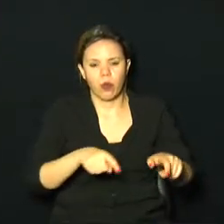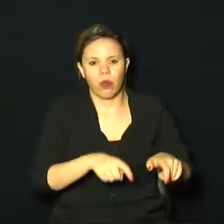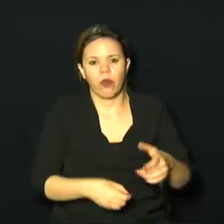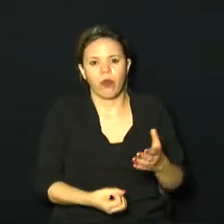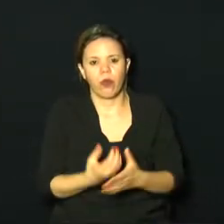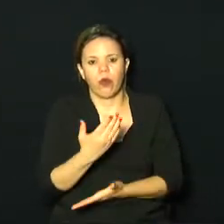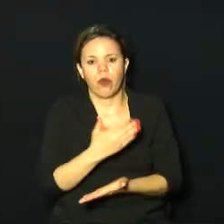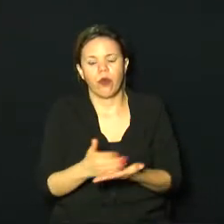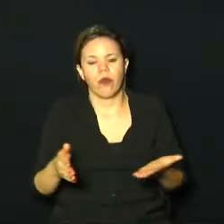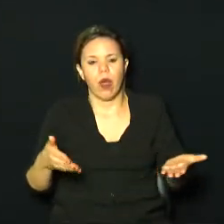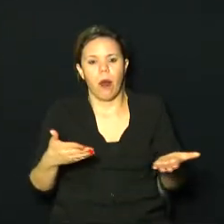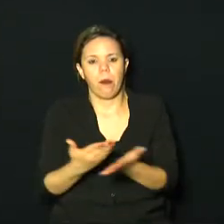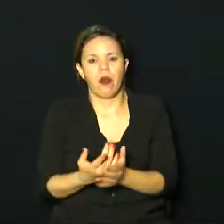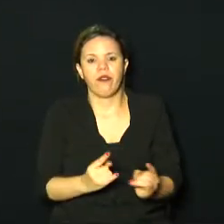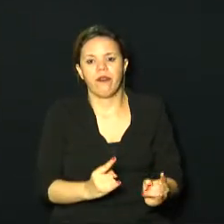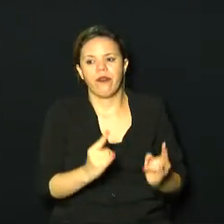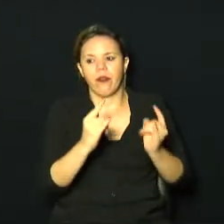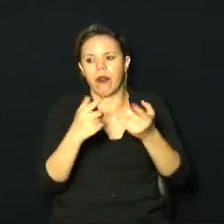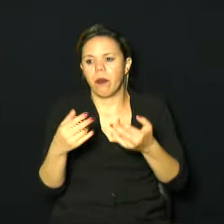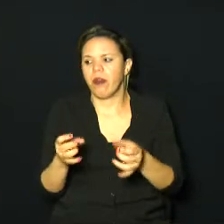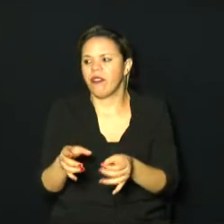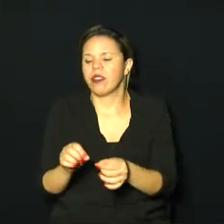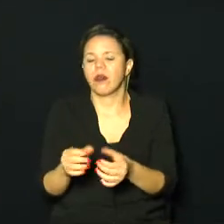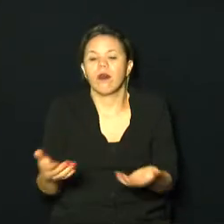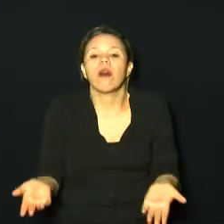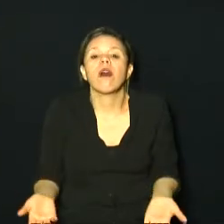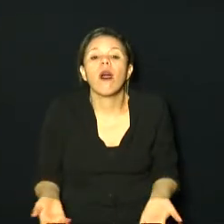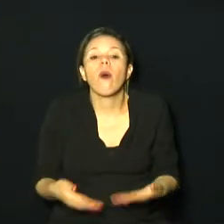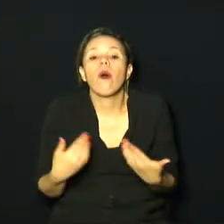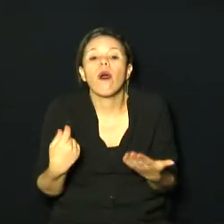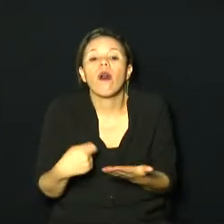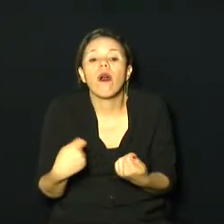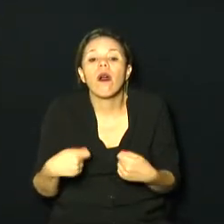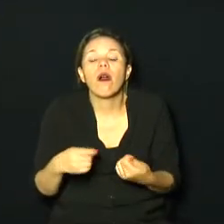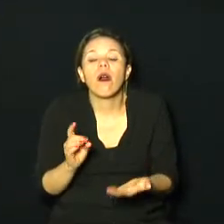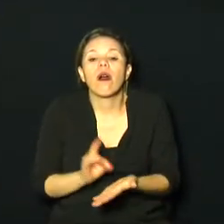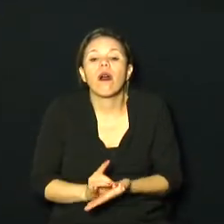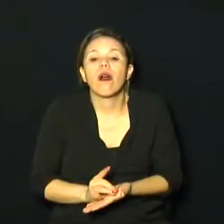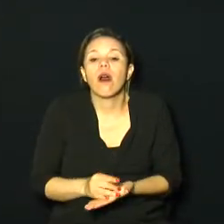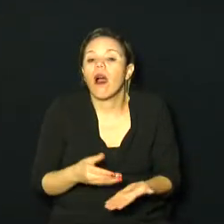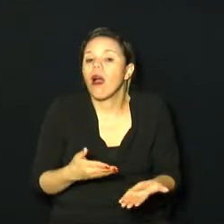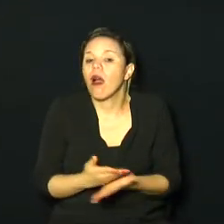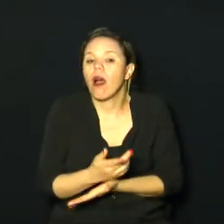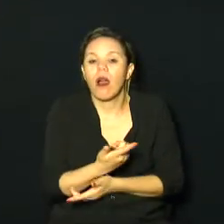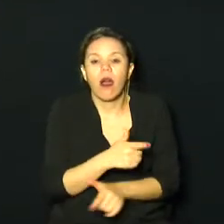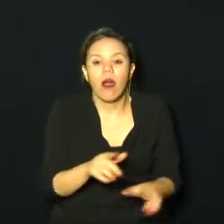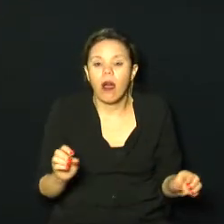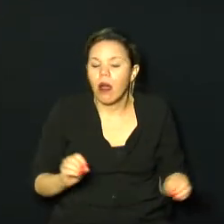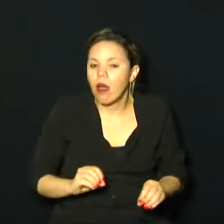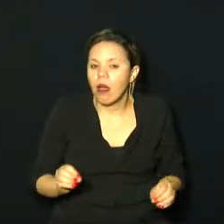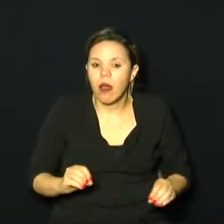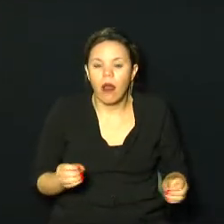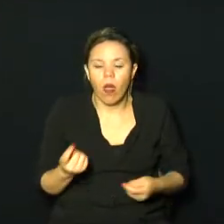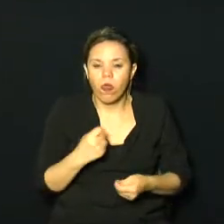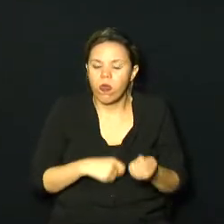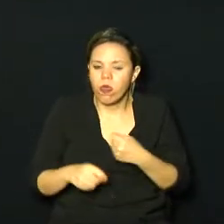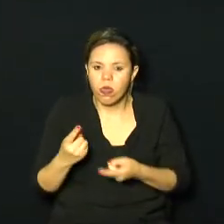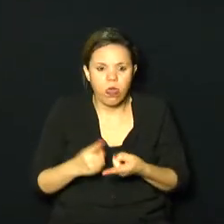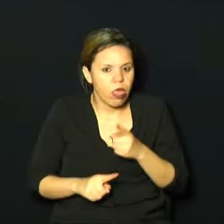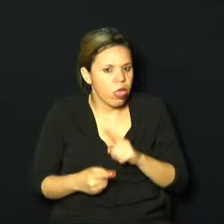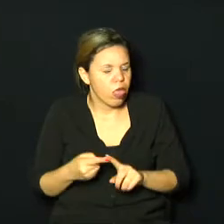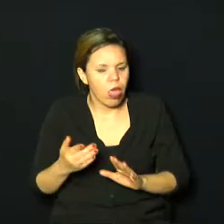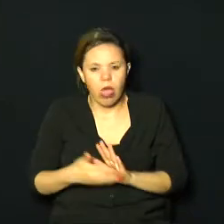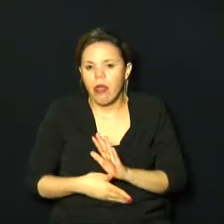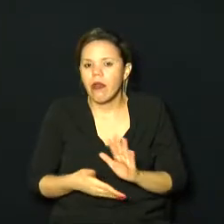aprovar o empreendimento, vai fazer... Qual é a real necessidade, que não está aprovada, não tem nada nos autos, e nas negociações isso não